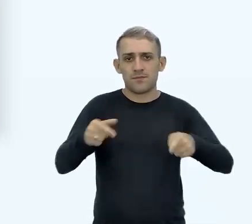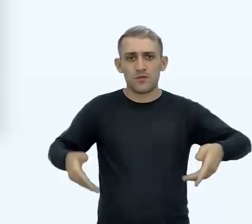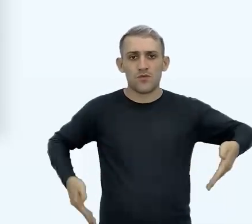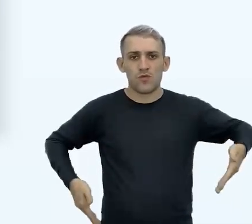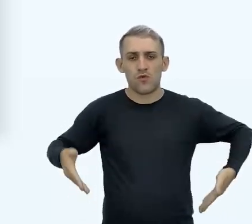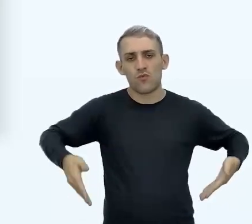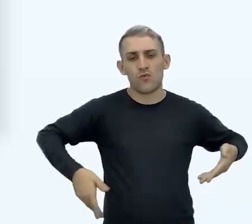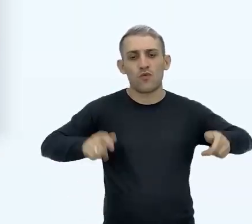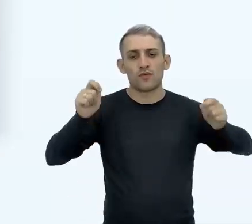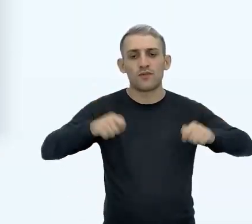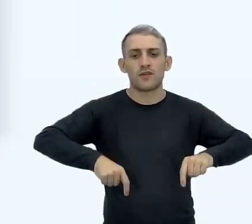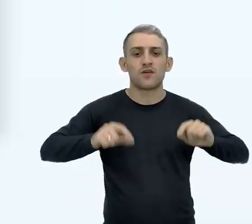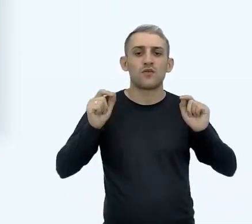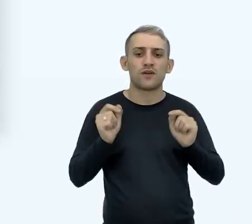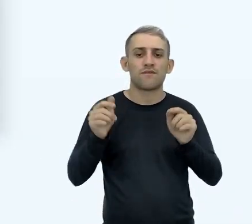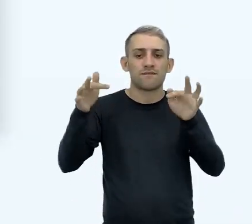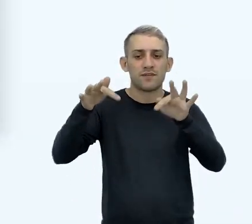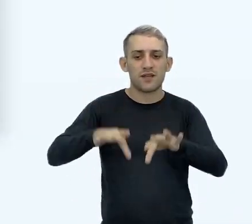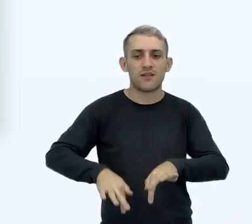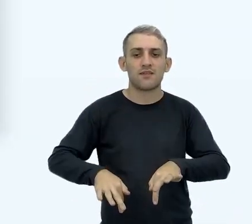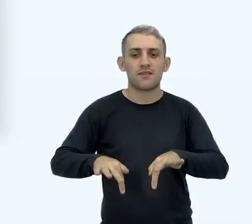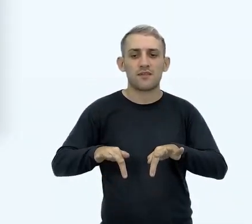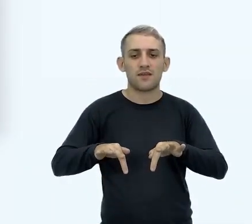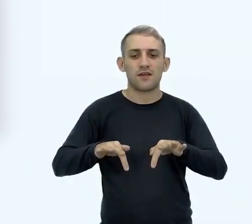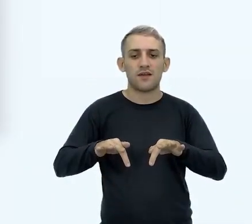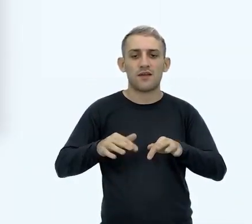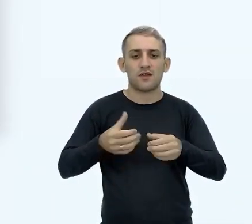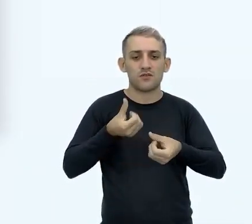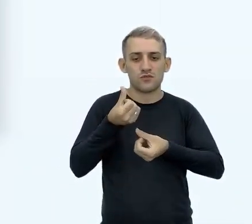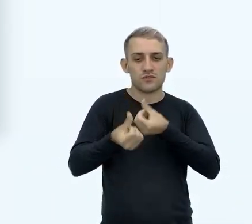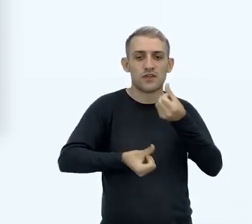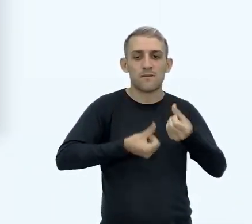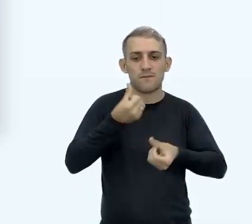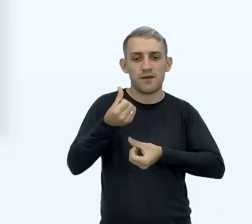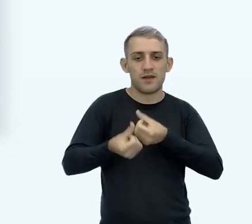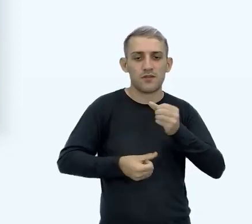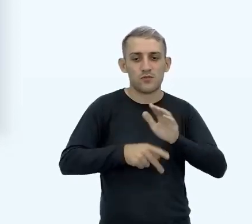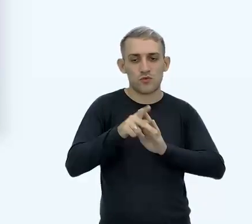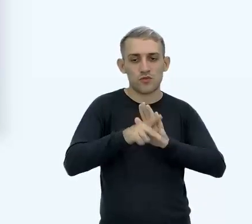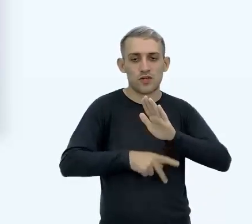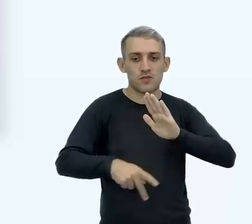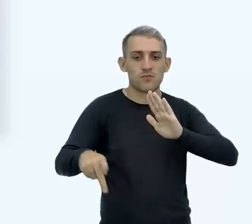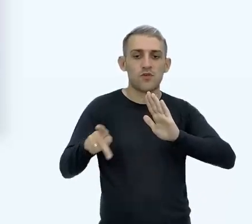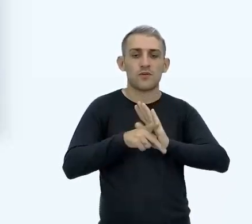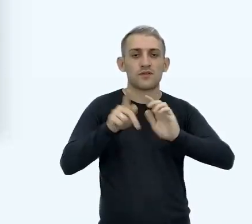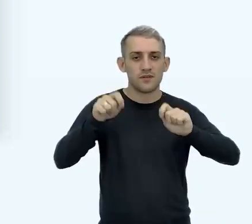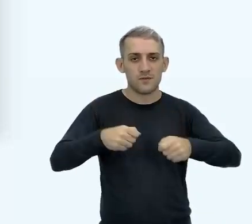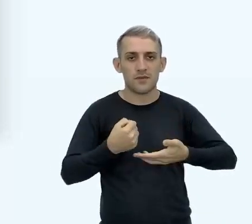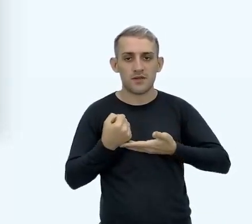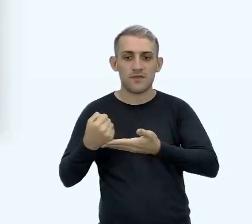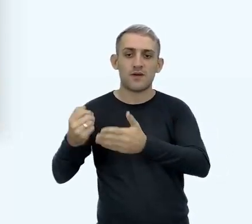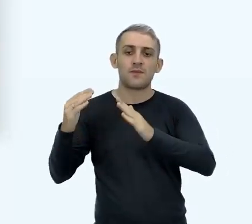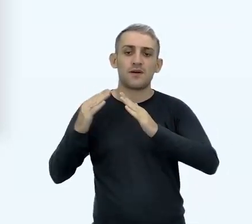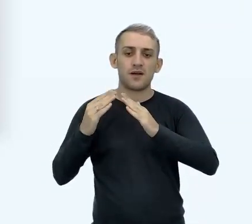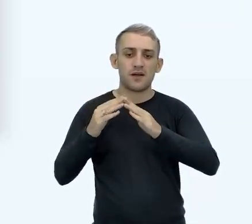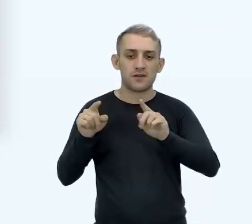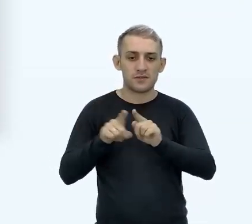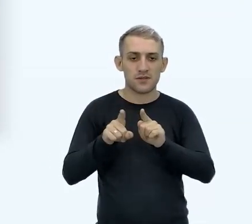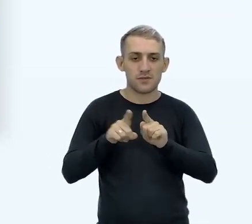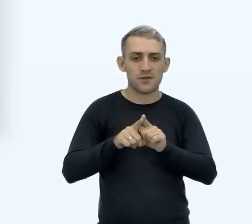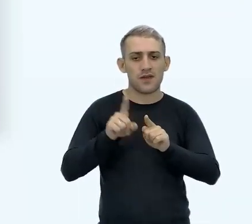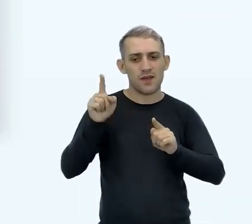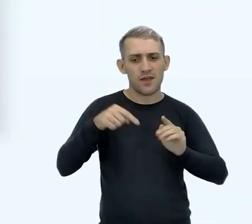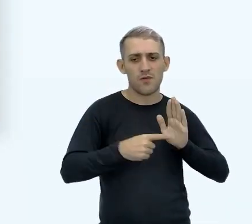para poder finalizar o semestre com um projeto pessoal deles para poder levar para casa. E essa